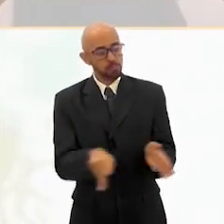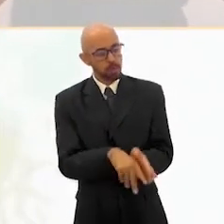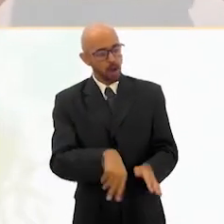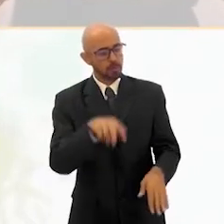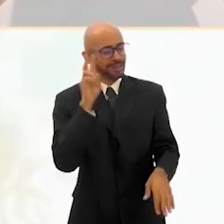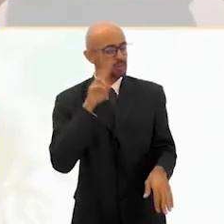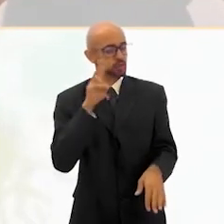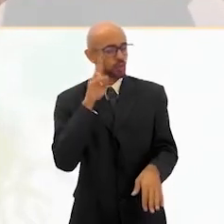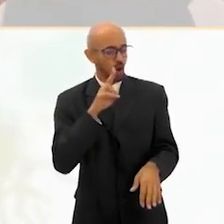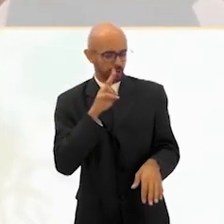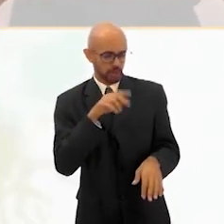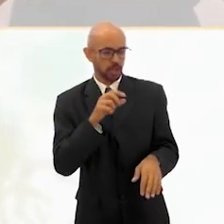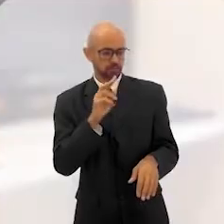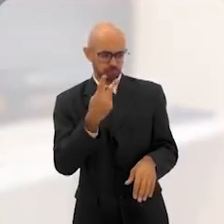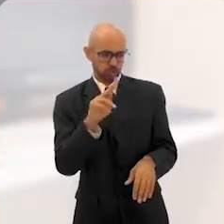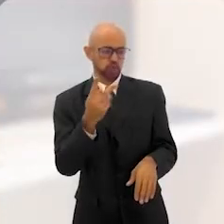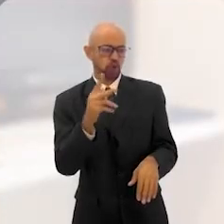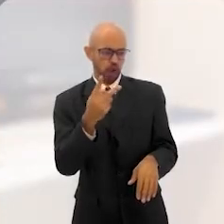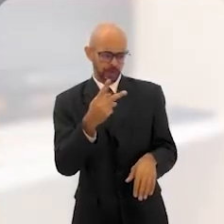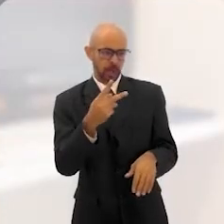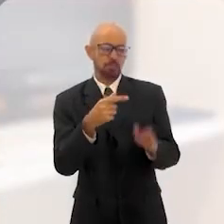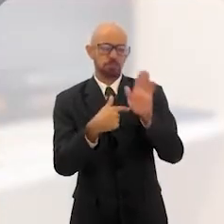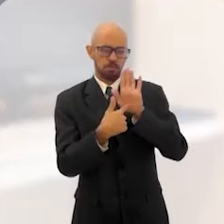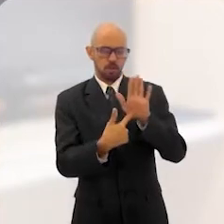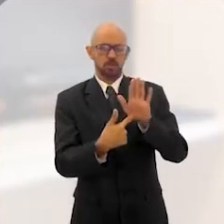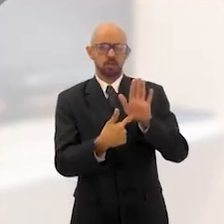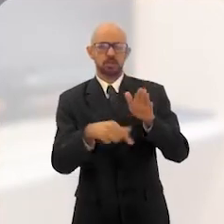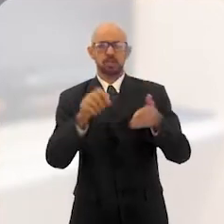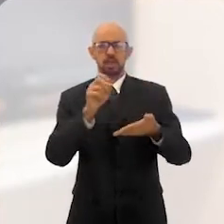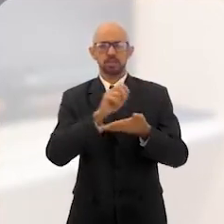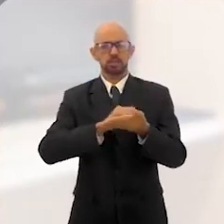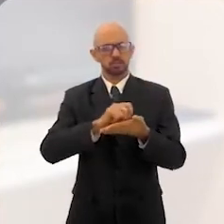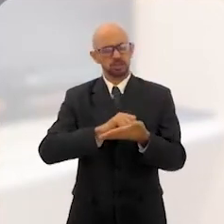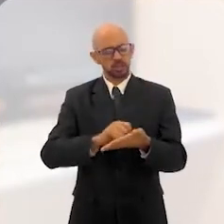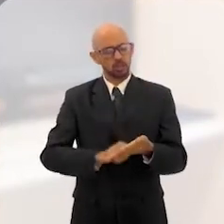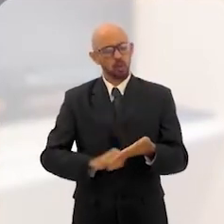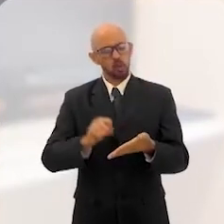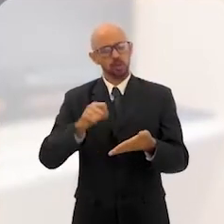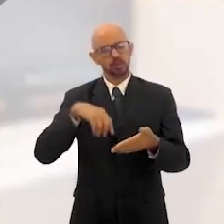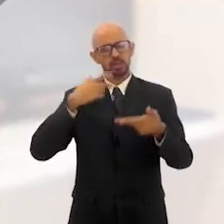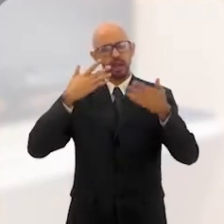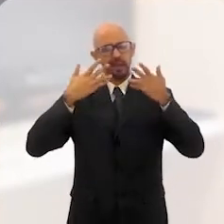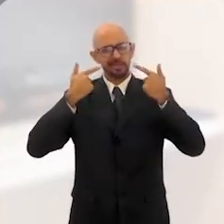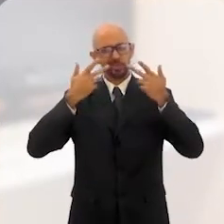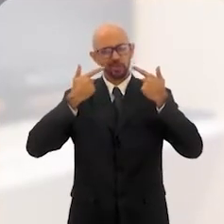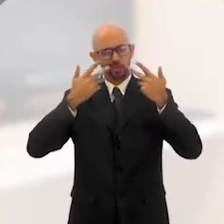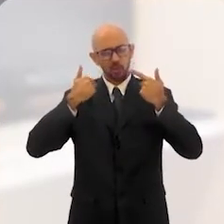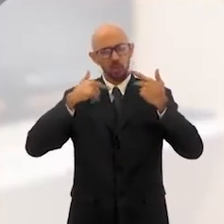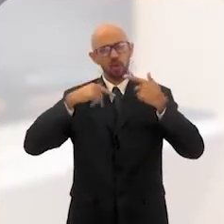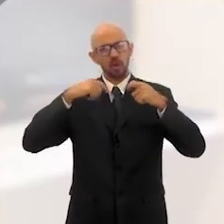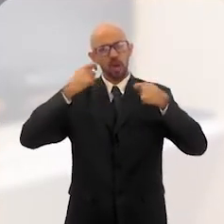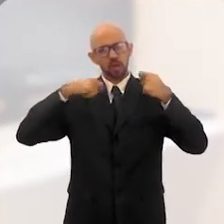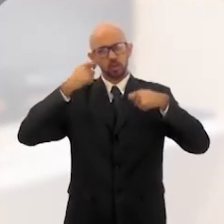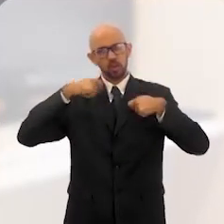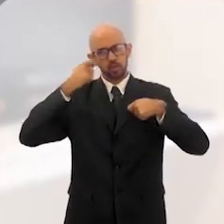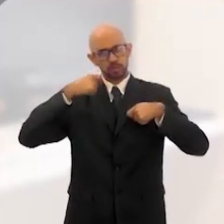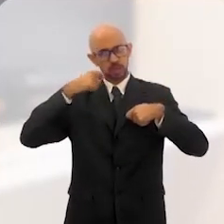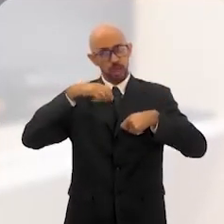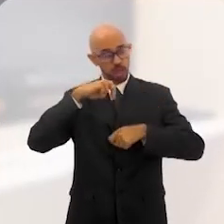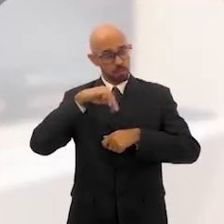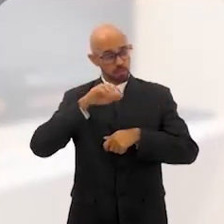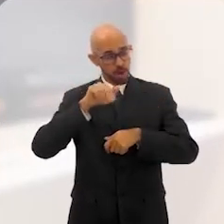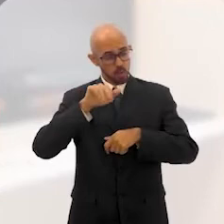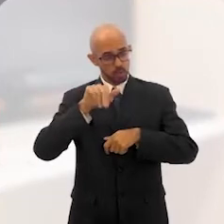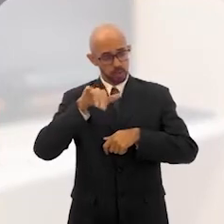juventude. isso. É, a própria história mostra isso de escritores, atores que chegaram para um diretor. O próprio Maurício de Souza, quando